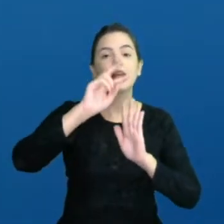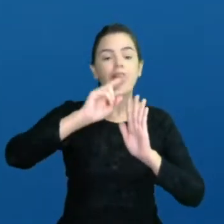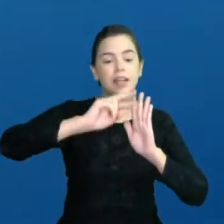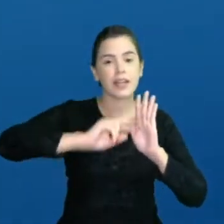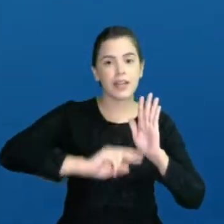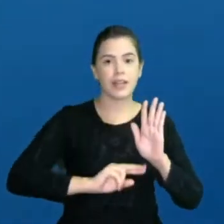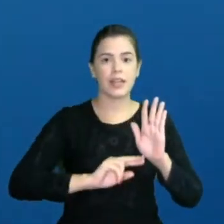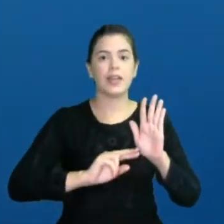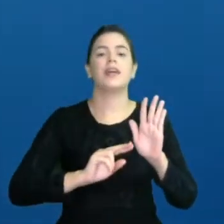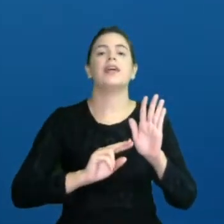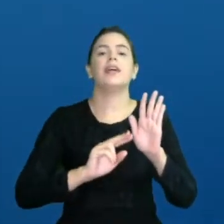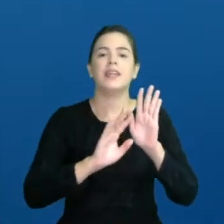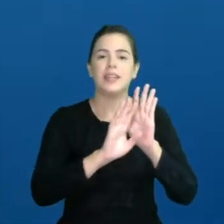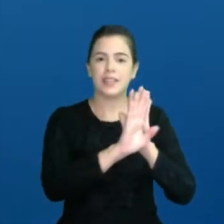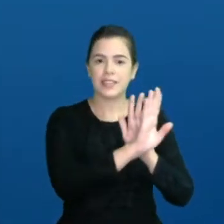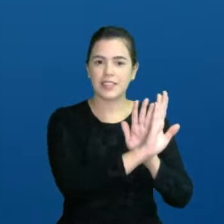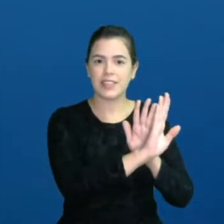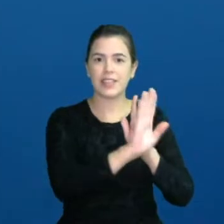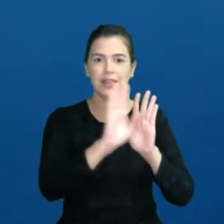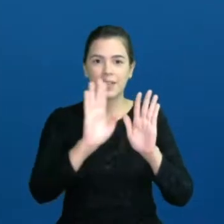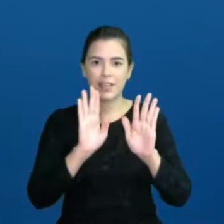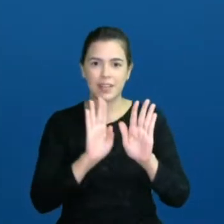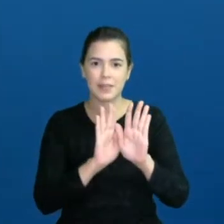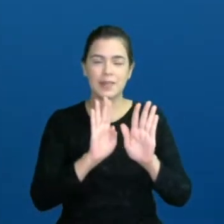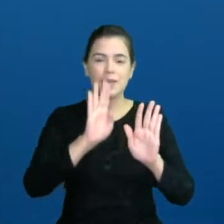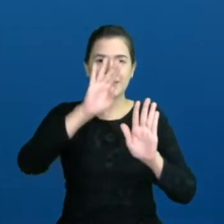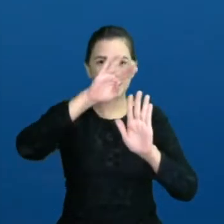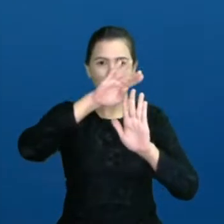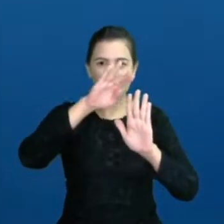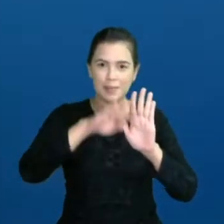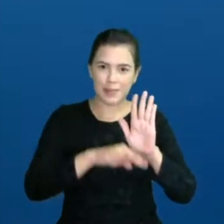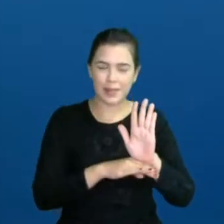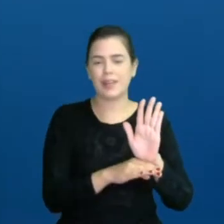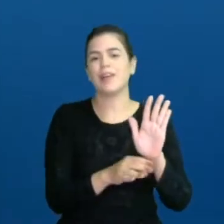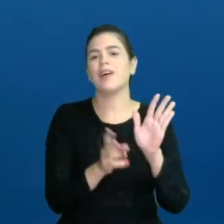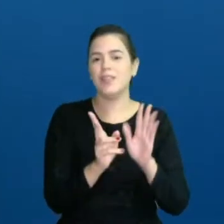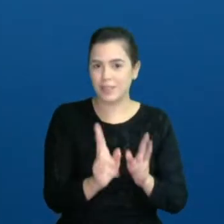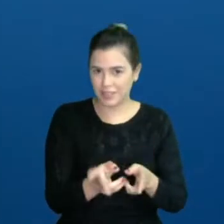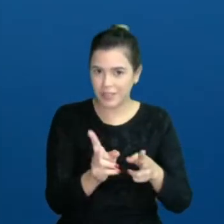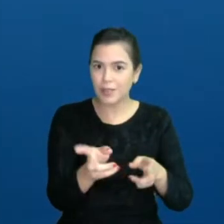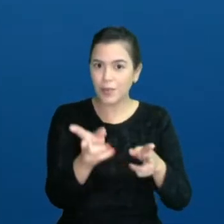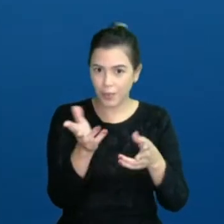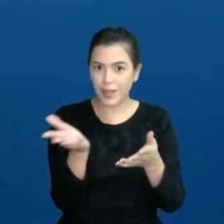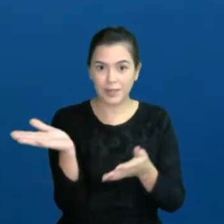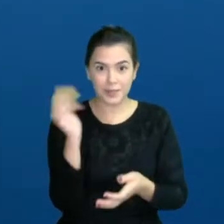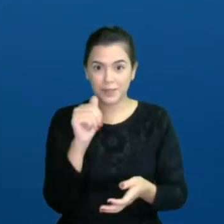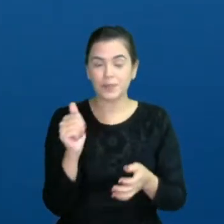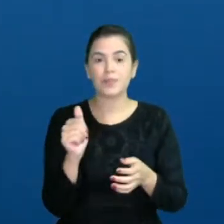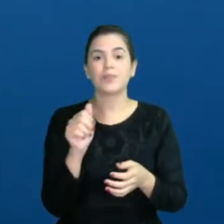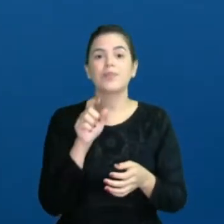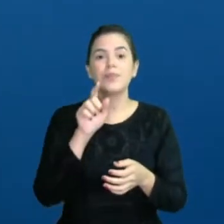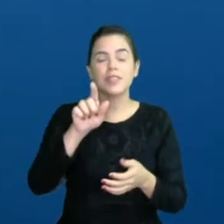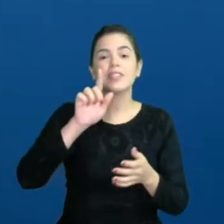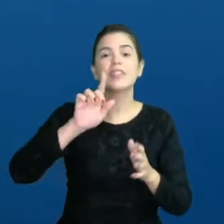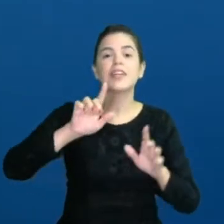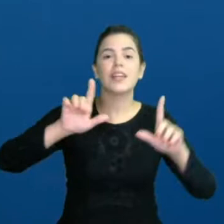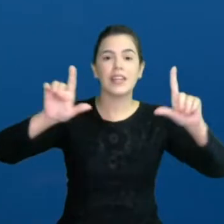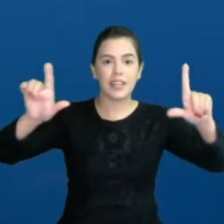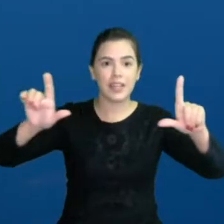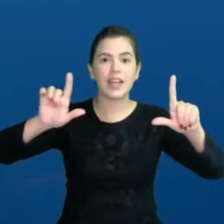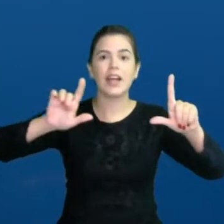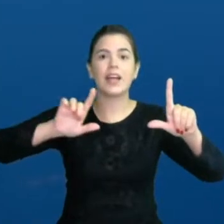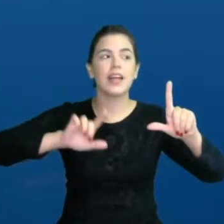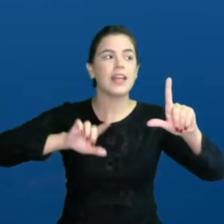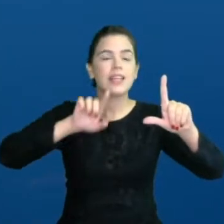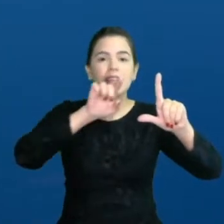da esquerda para a direita, de cima para baixo, né? Então vamos acompanhar comigo aí. Bota o dedinho na tela da sua